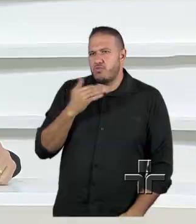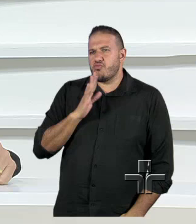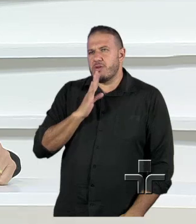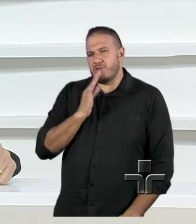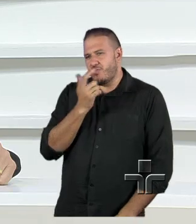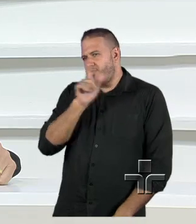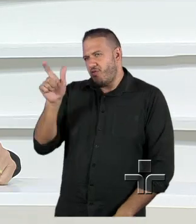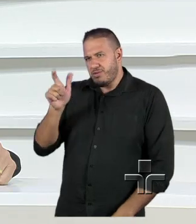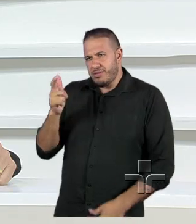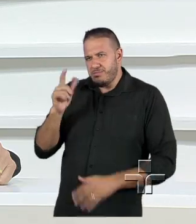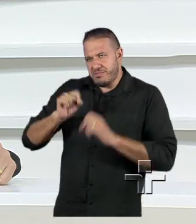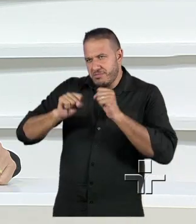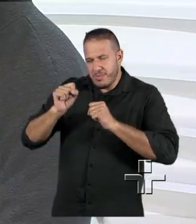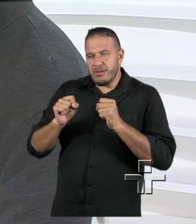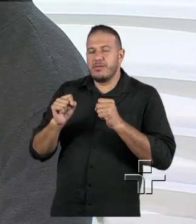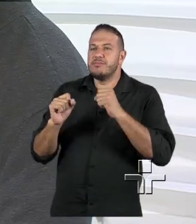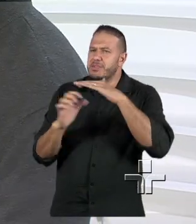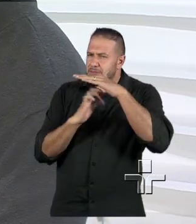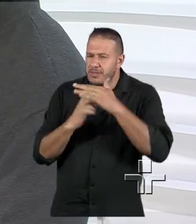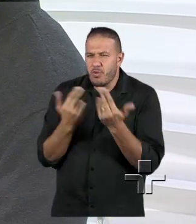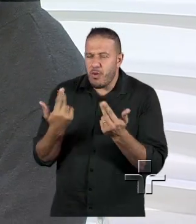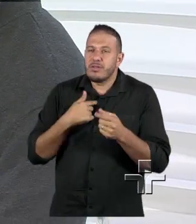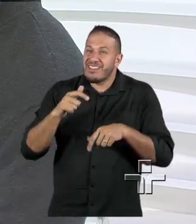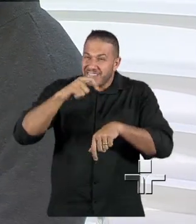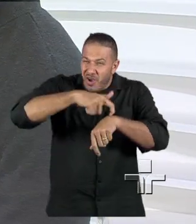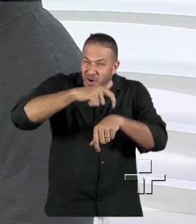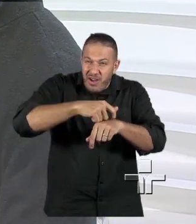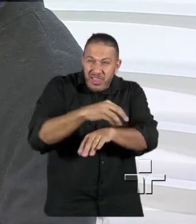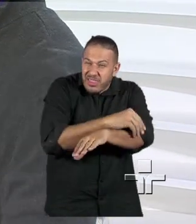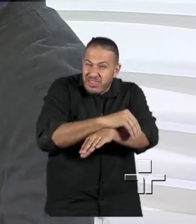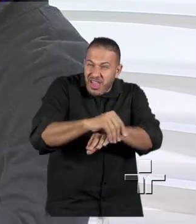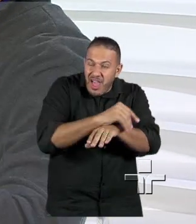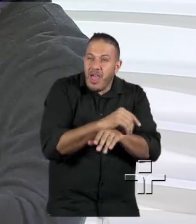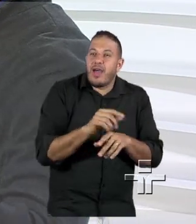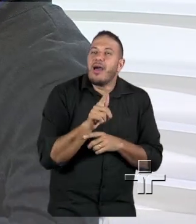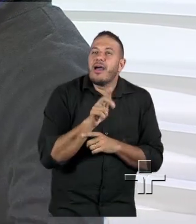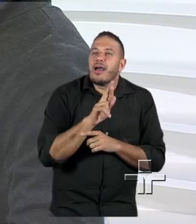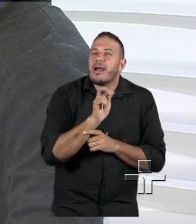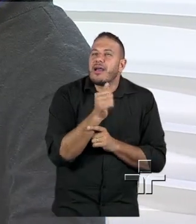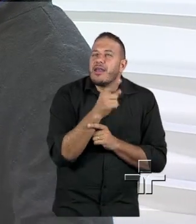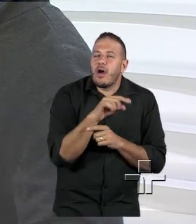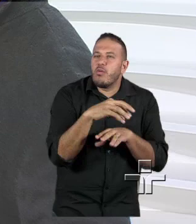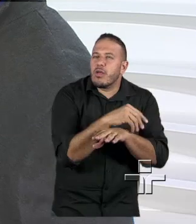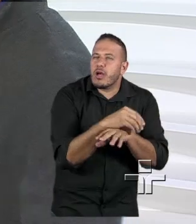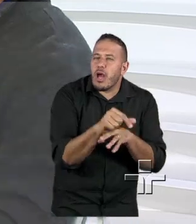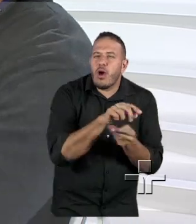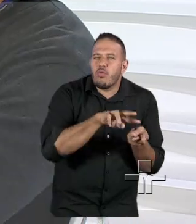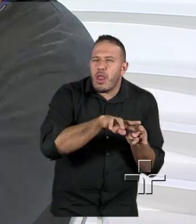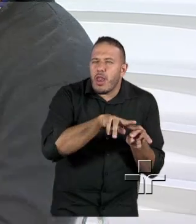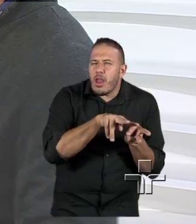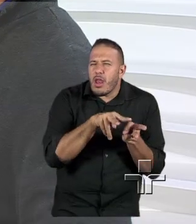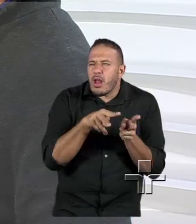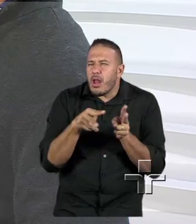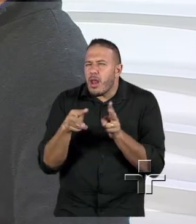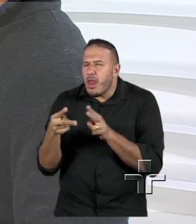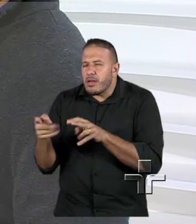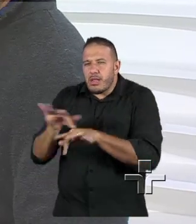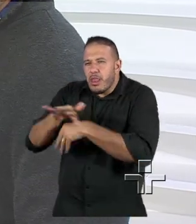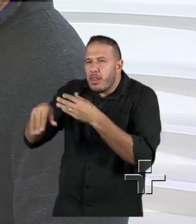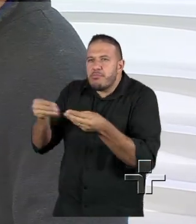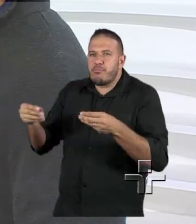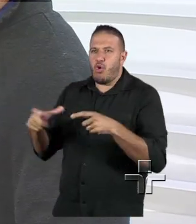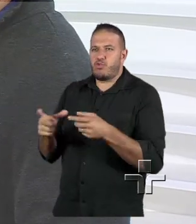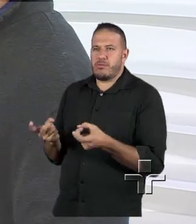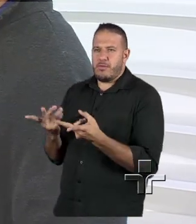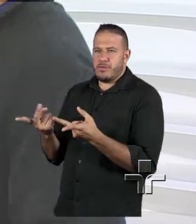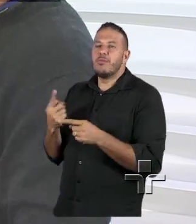porte, né? Que vai desde do grão, desde a terra. Então tem toda... Olha, a gente está desenvolvendo tudo. Por que eu tenho a fazenda de cacau? Nós temos.